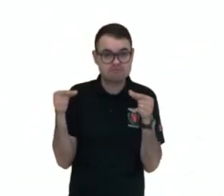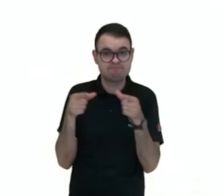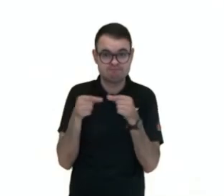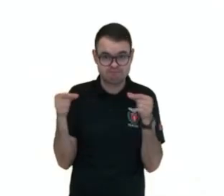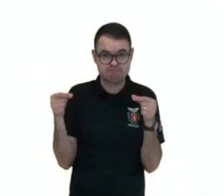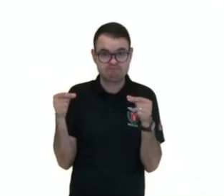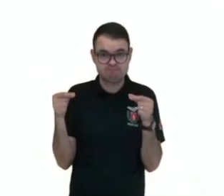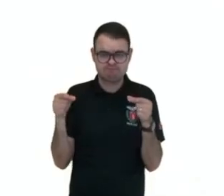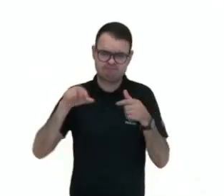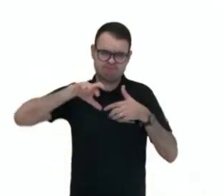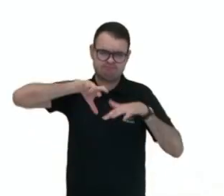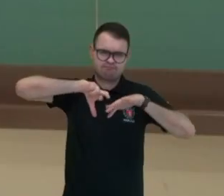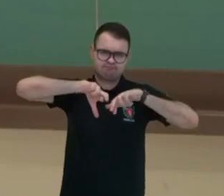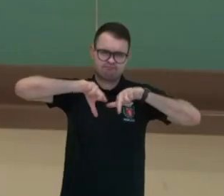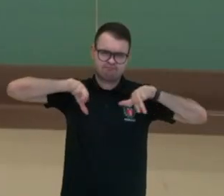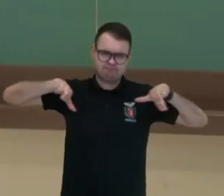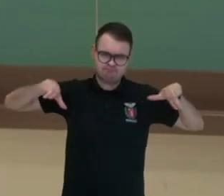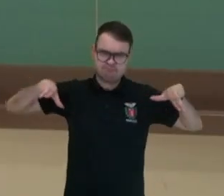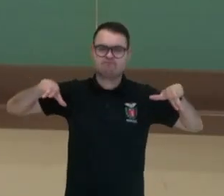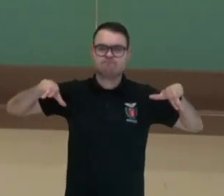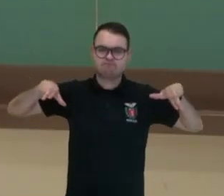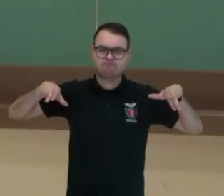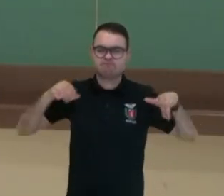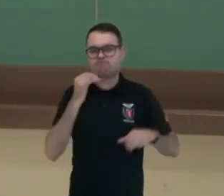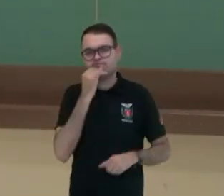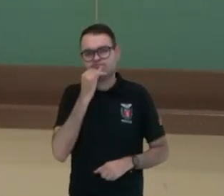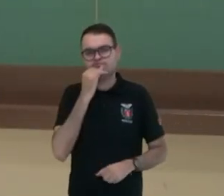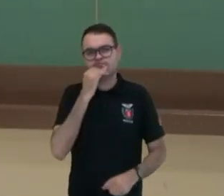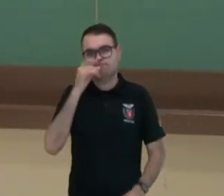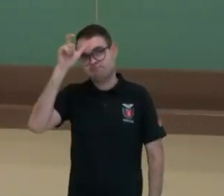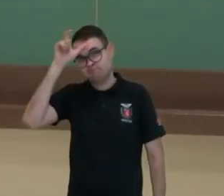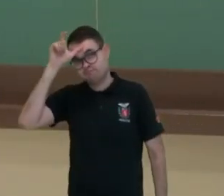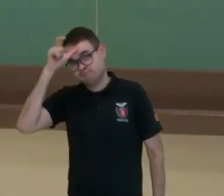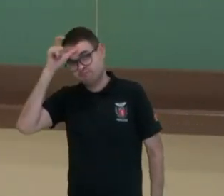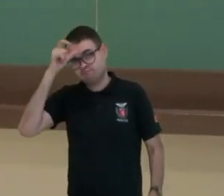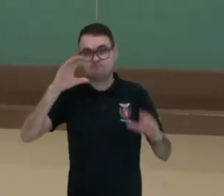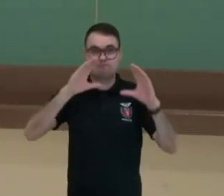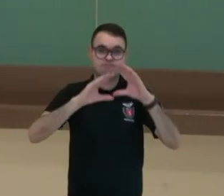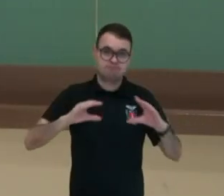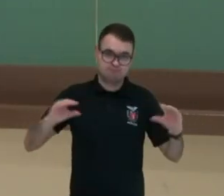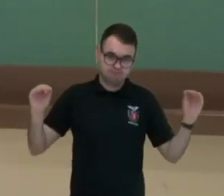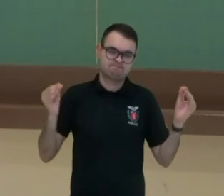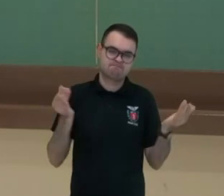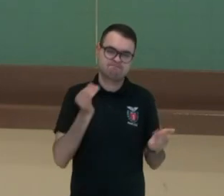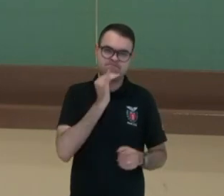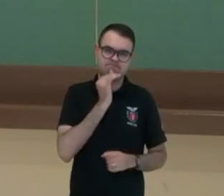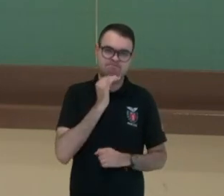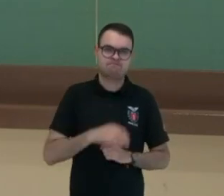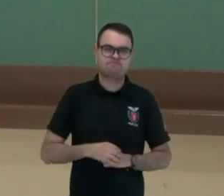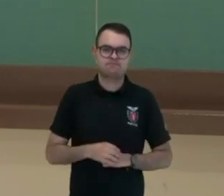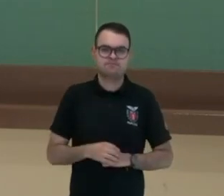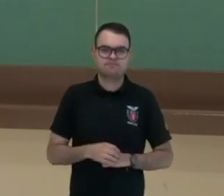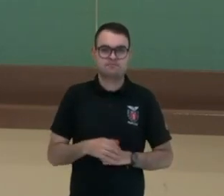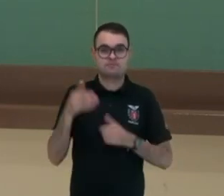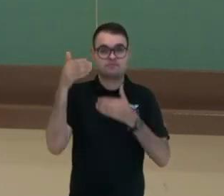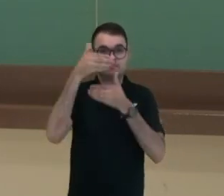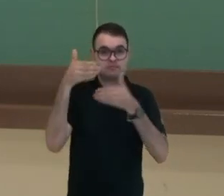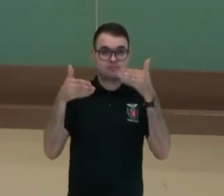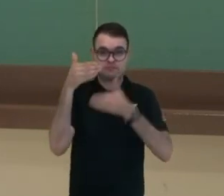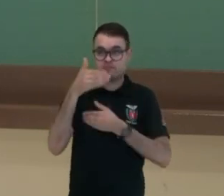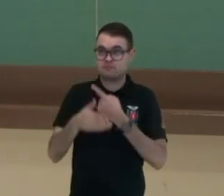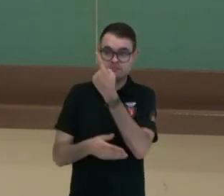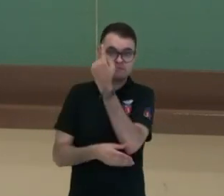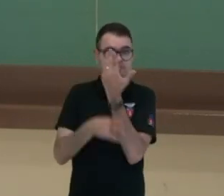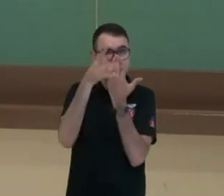japoneses, entre outros, como os sírios e os turcos, que o professor Roberto comentou. Neste slide, vocês estão vendo